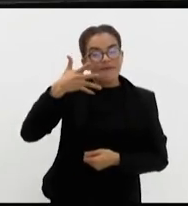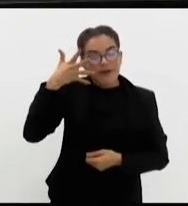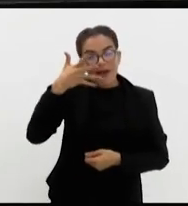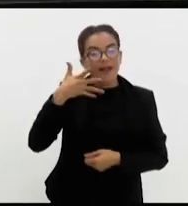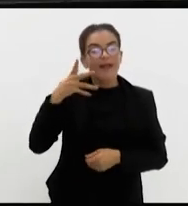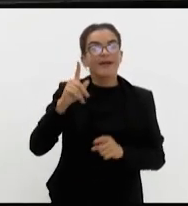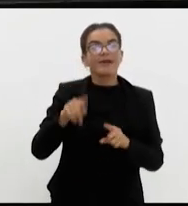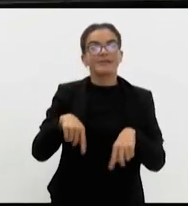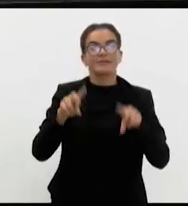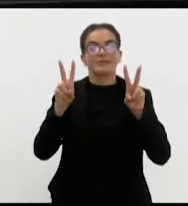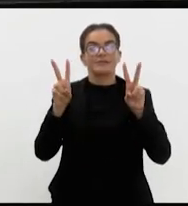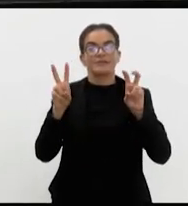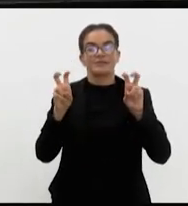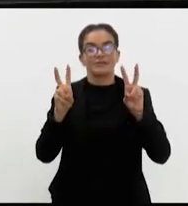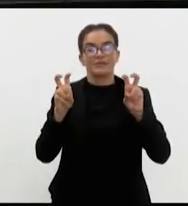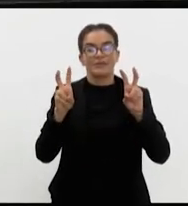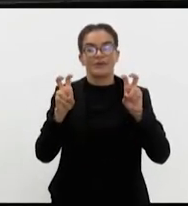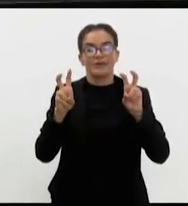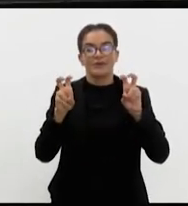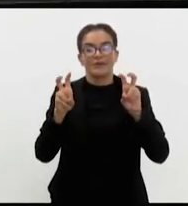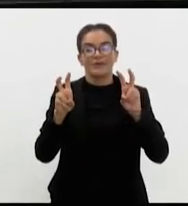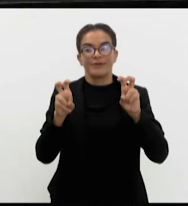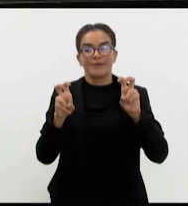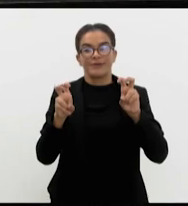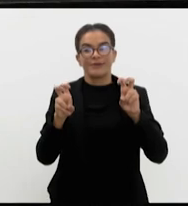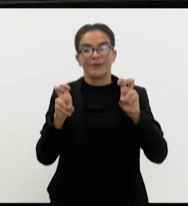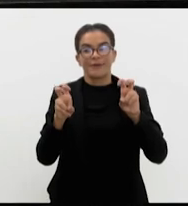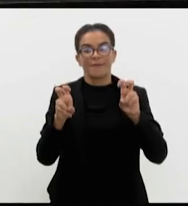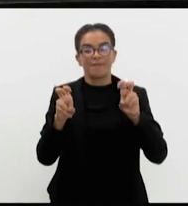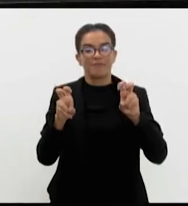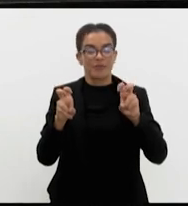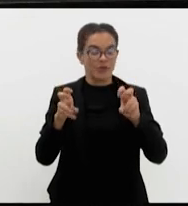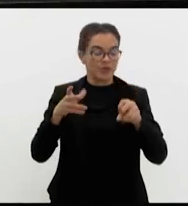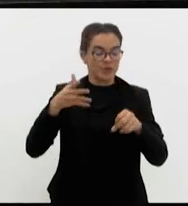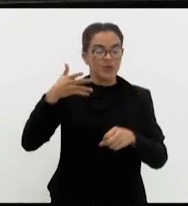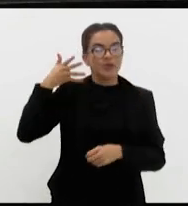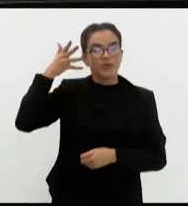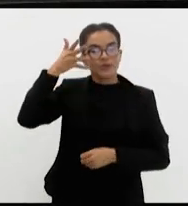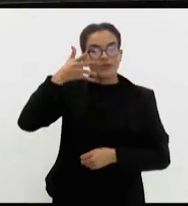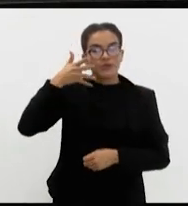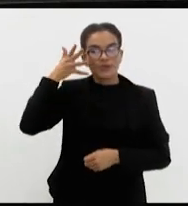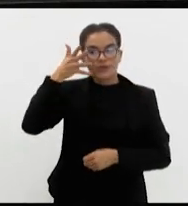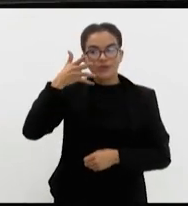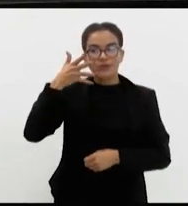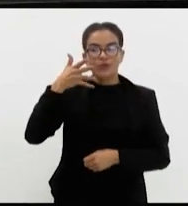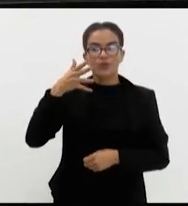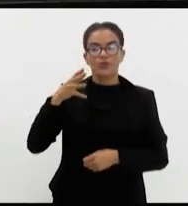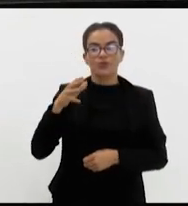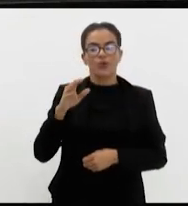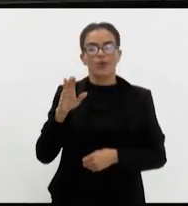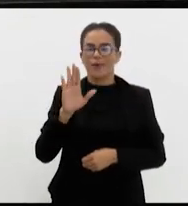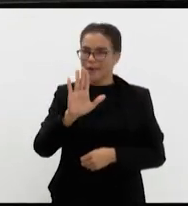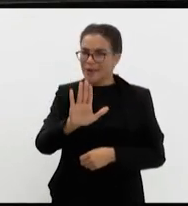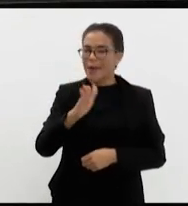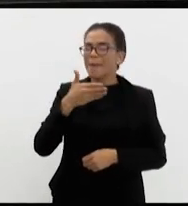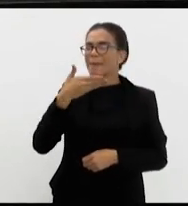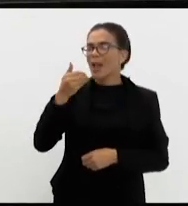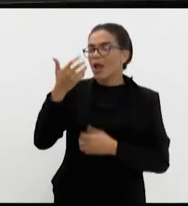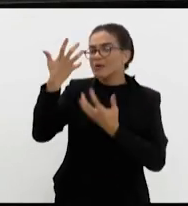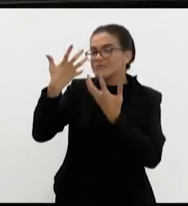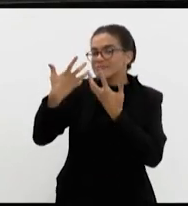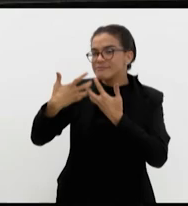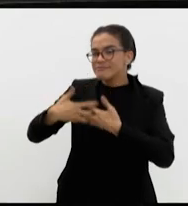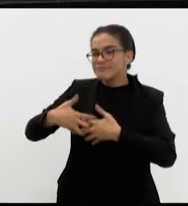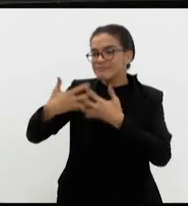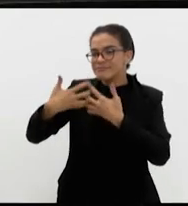se dá em decorrência de um discurso ou melhor de uma reflexão que fora